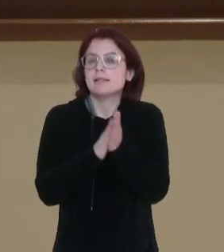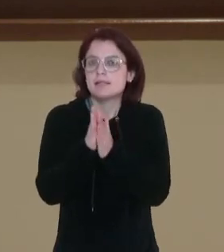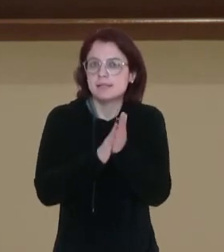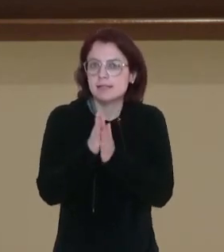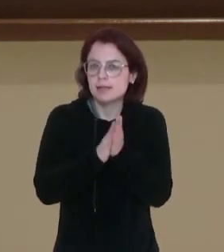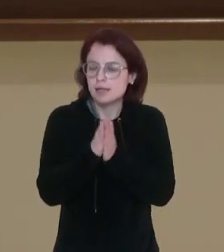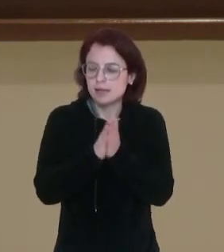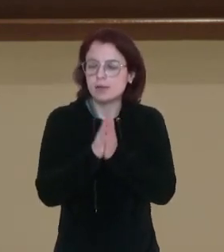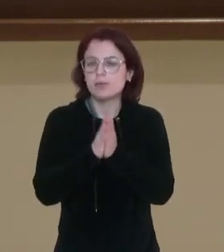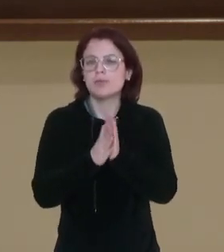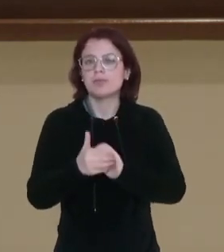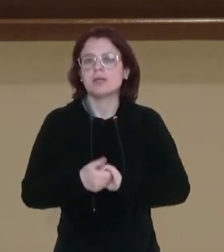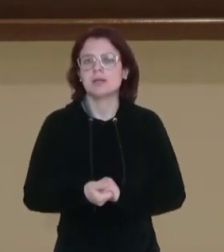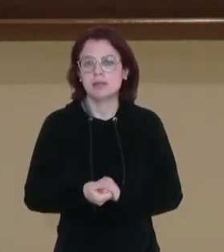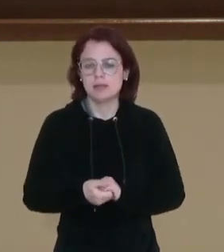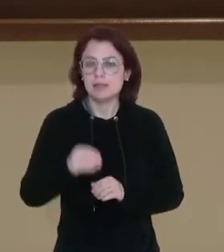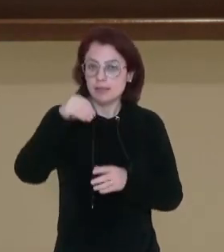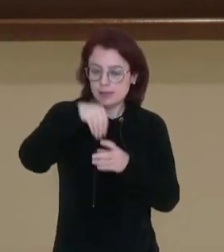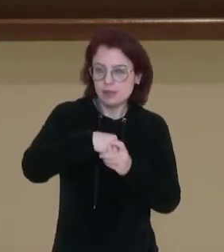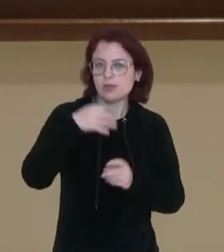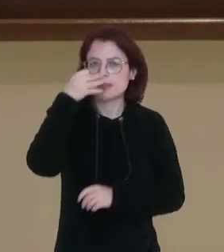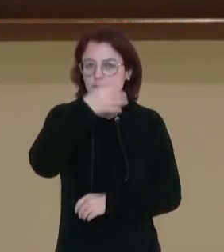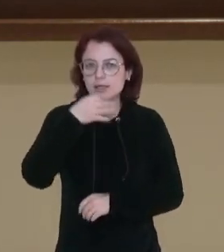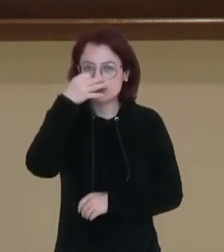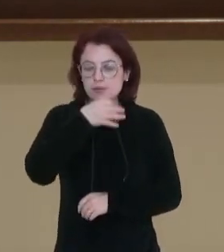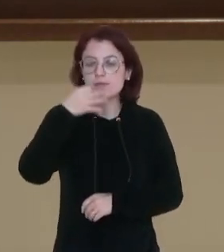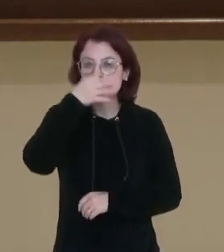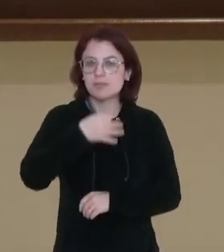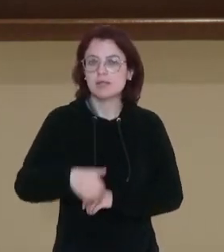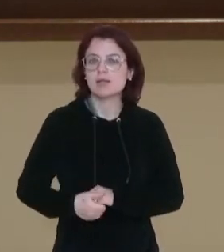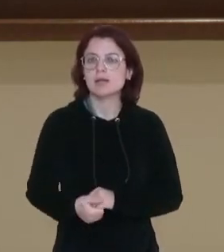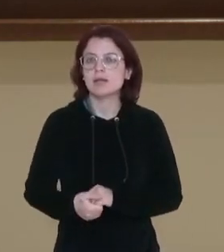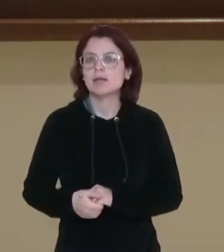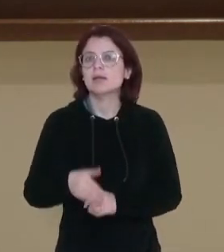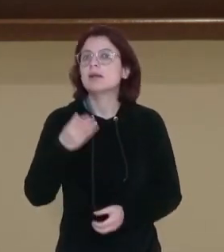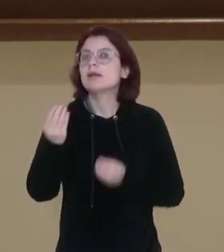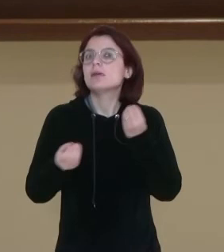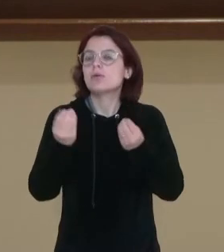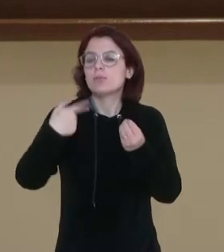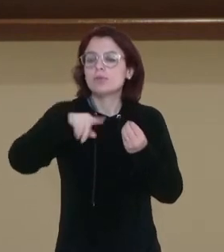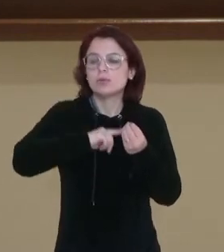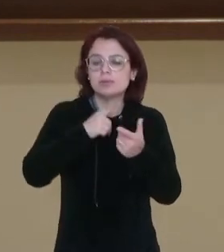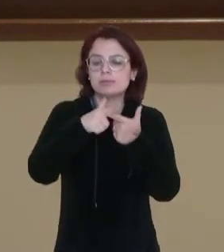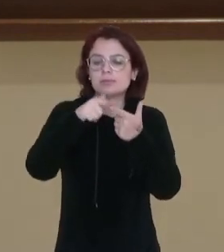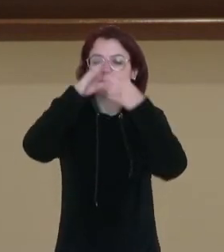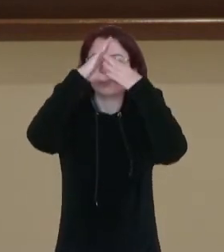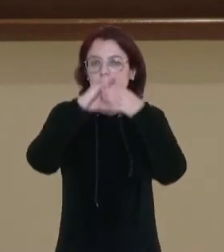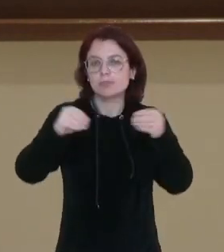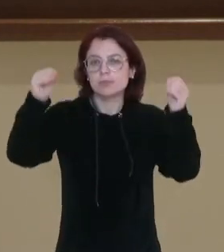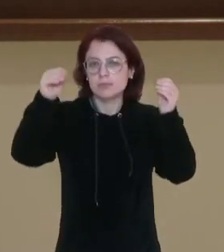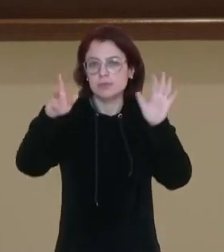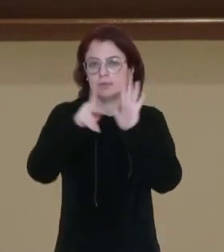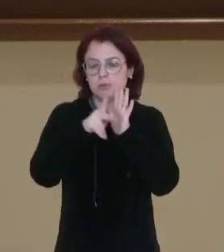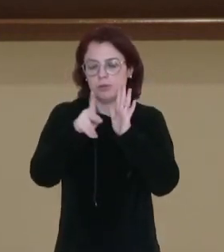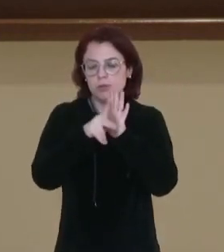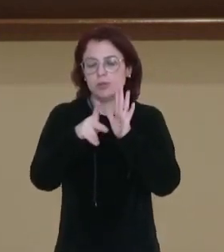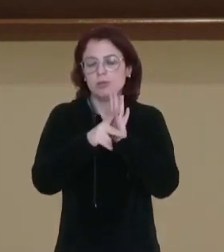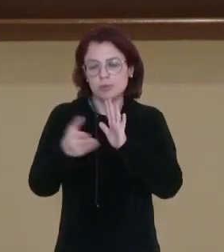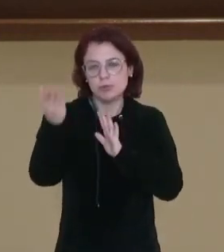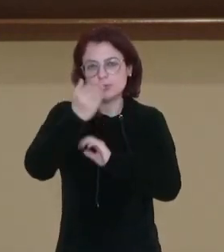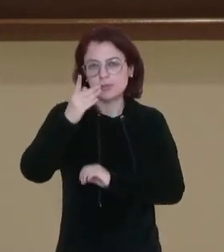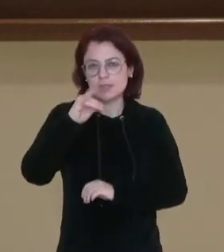ou maior tensão dentro da narrativa, e como que se soluciona, né? Quais são as ações desencadeadas ali